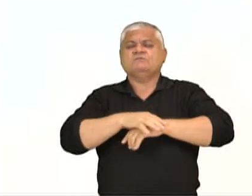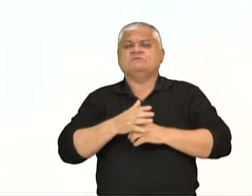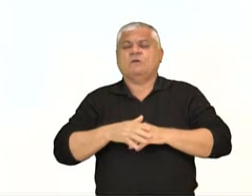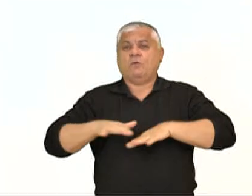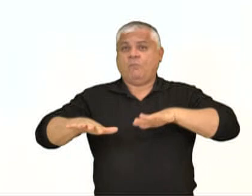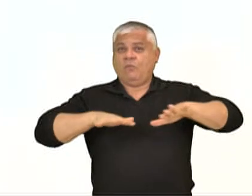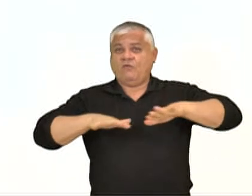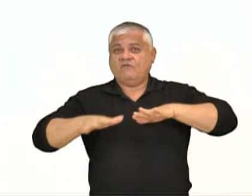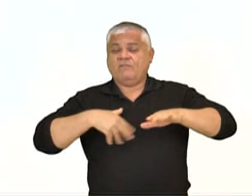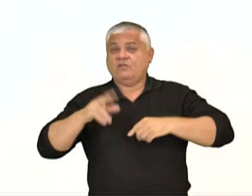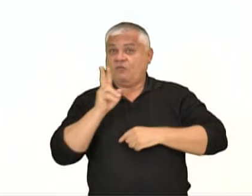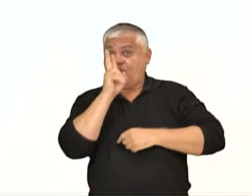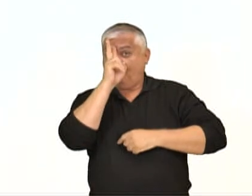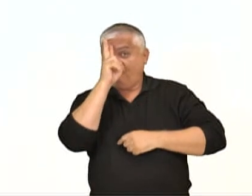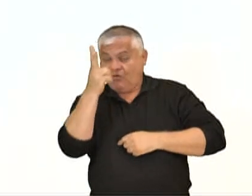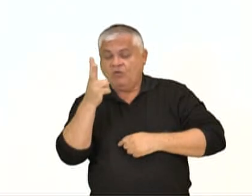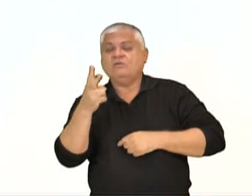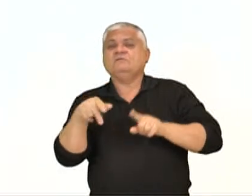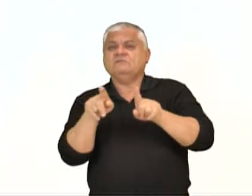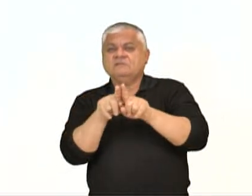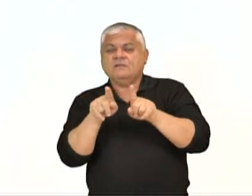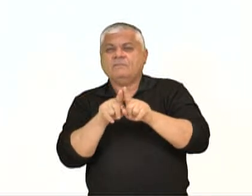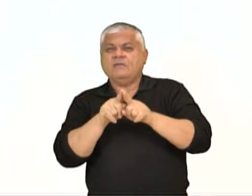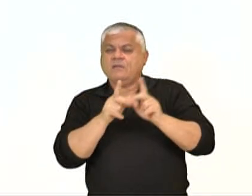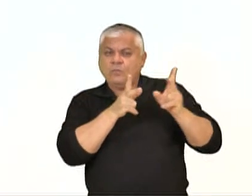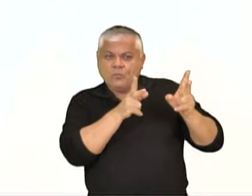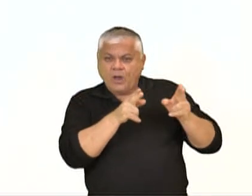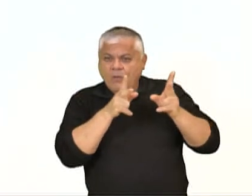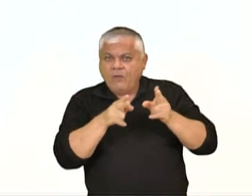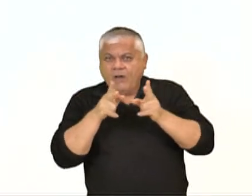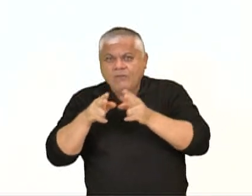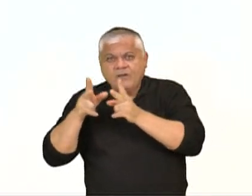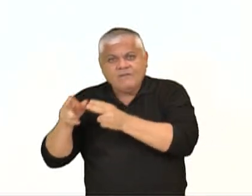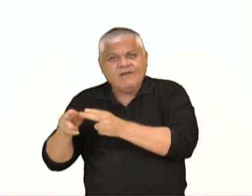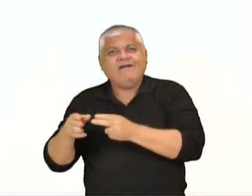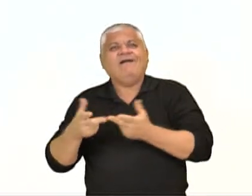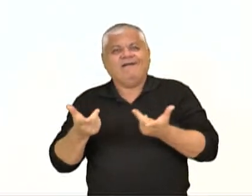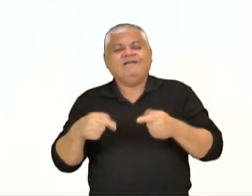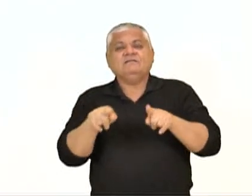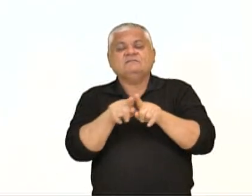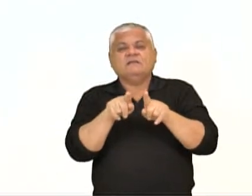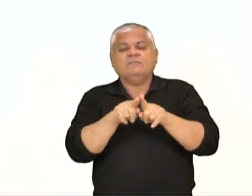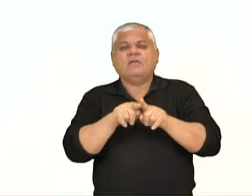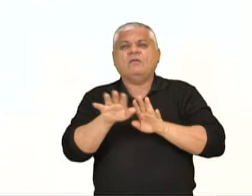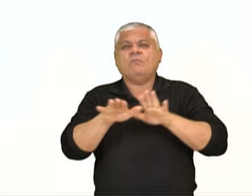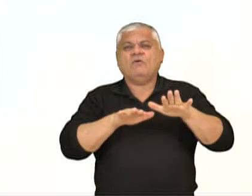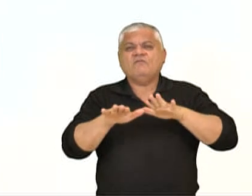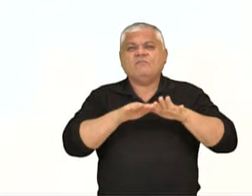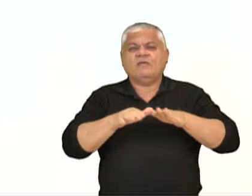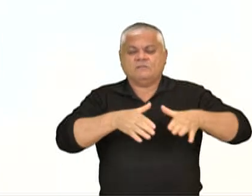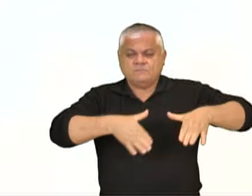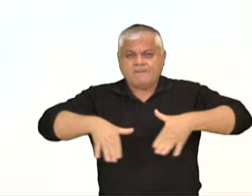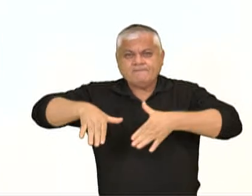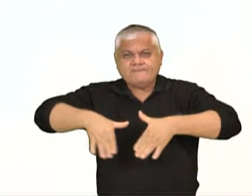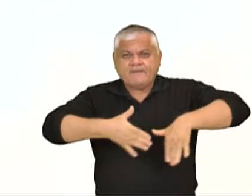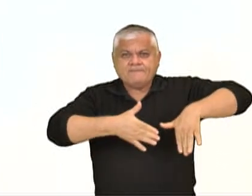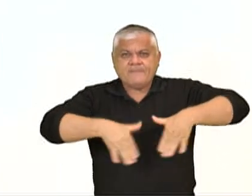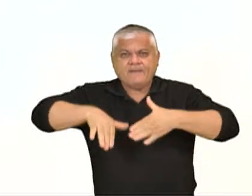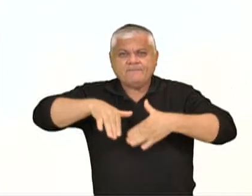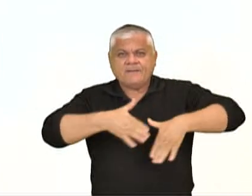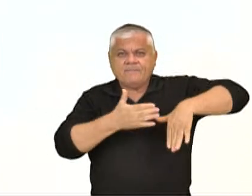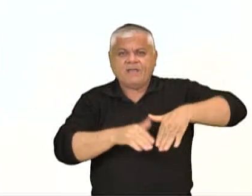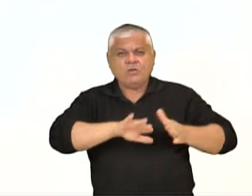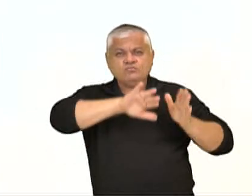fortes, rápidos e vigorosos, porém sincronizados e harmoniosos. Também movimentos finos de quadril, de corpo tipo